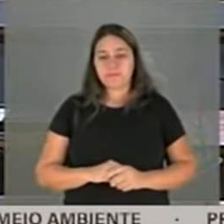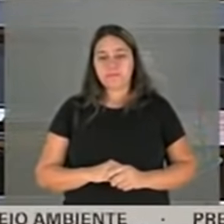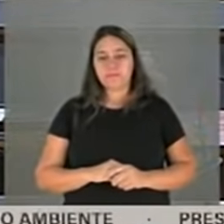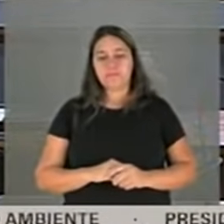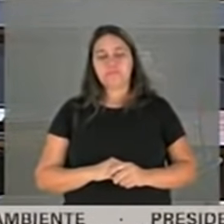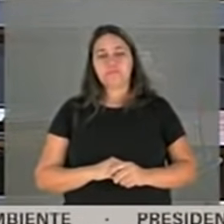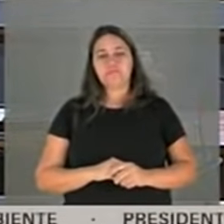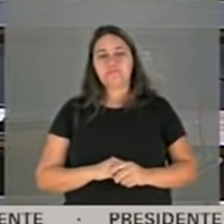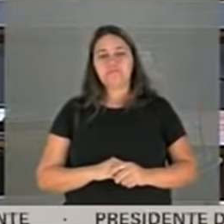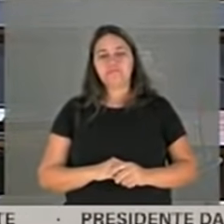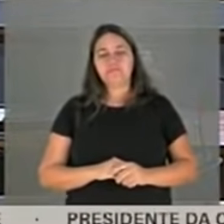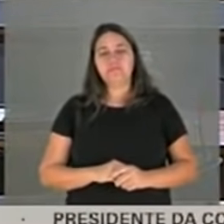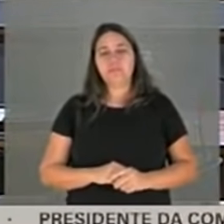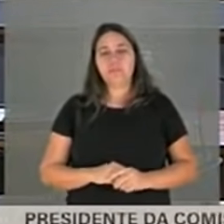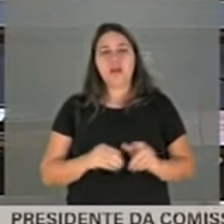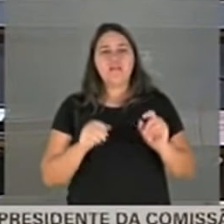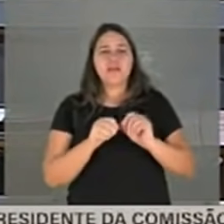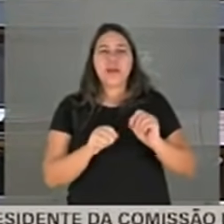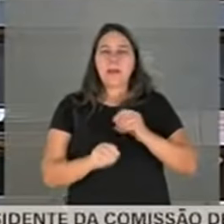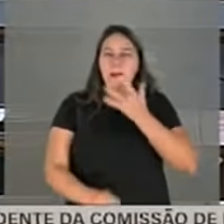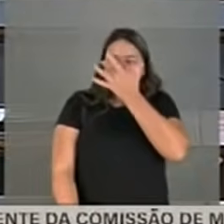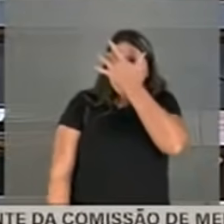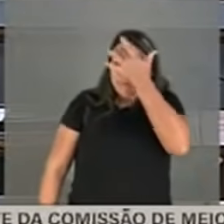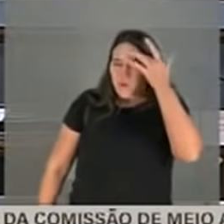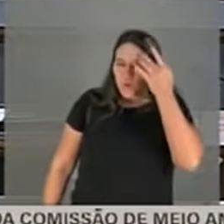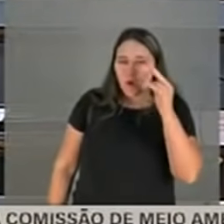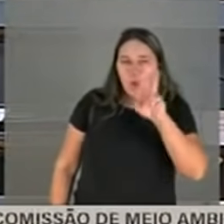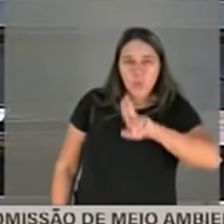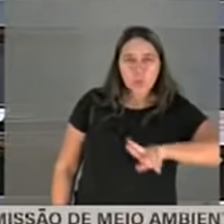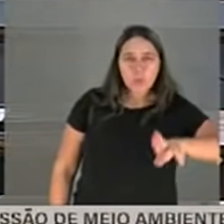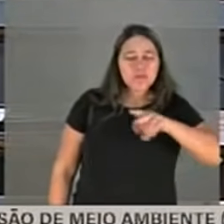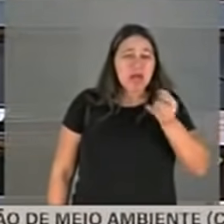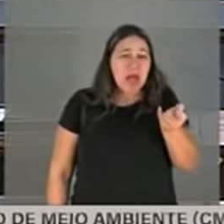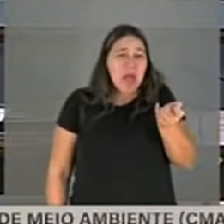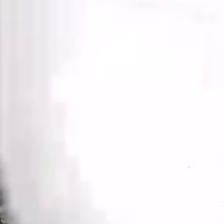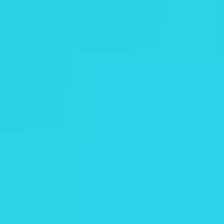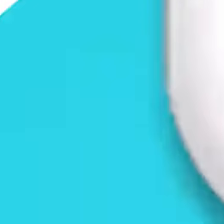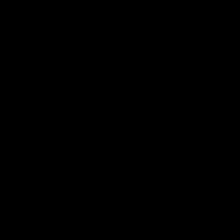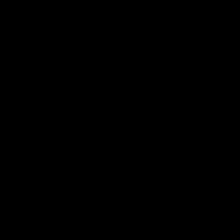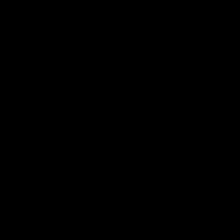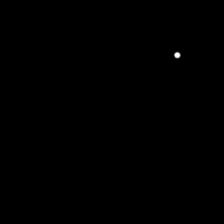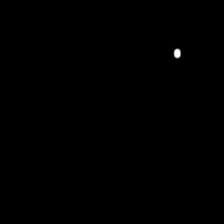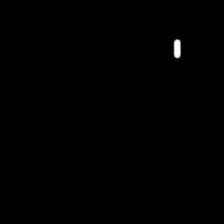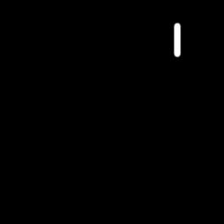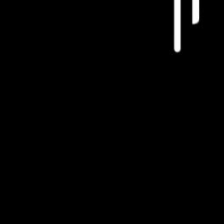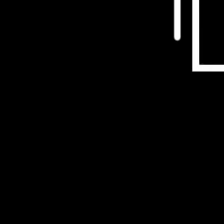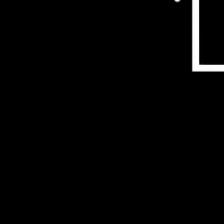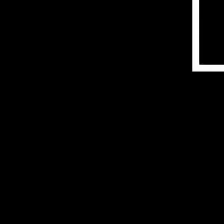indicasse remédios que comprovadamente não têm efeito nenhum.